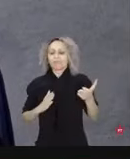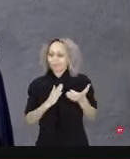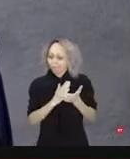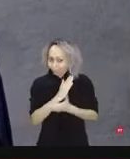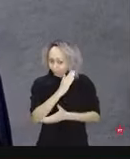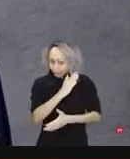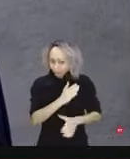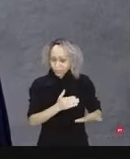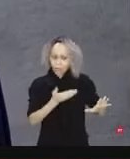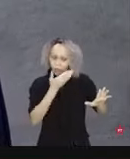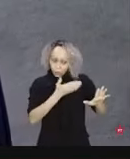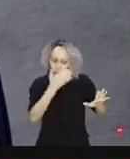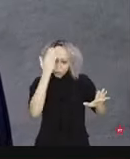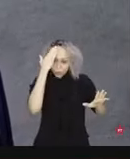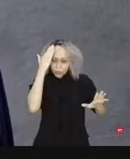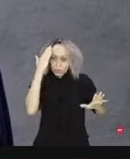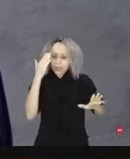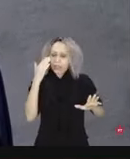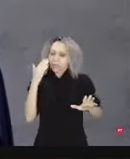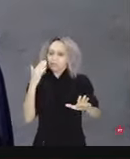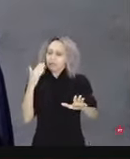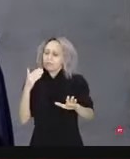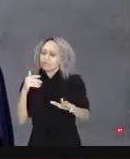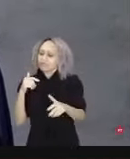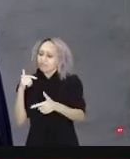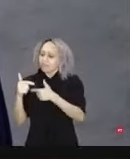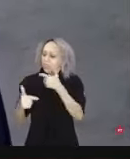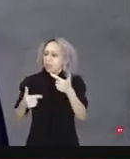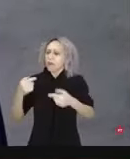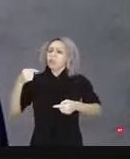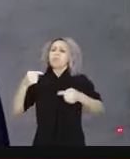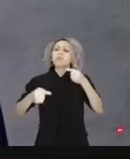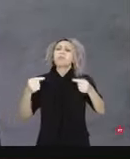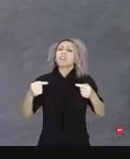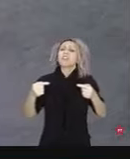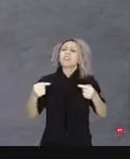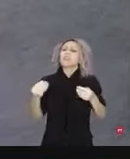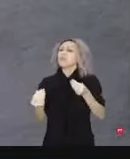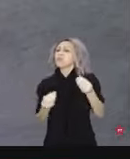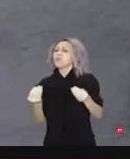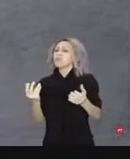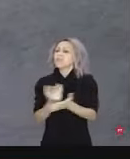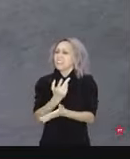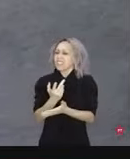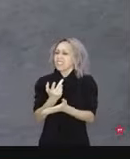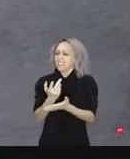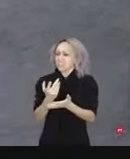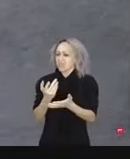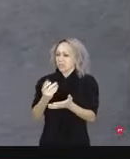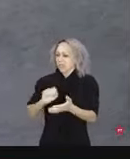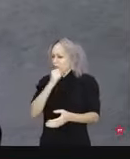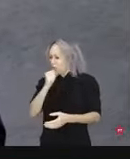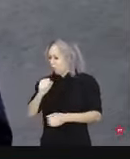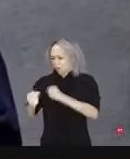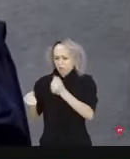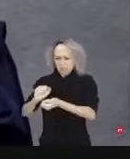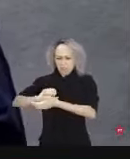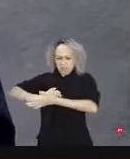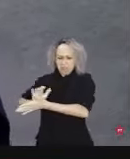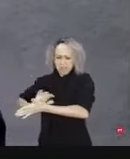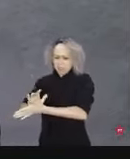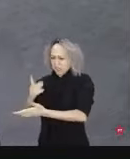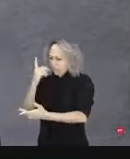a atividade política deve ser realizada sem ódio, sem discriminação e sem